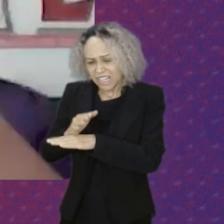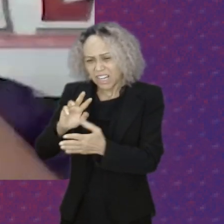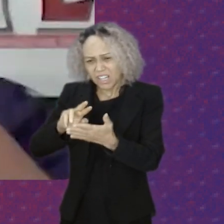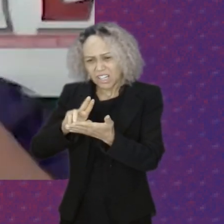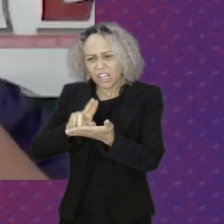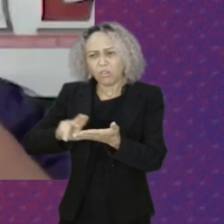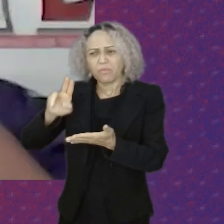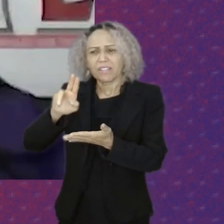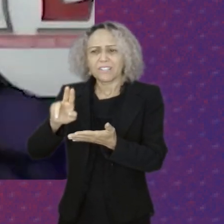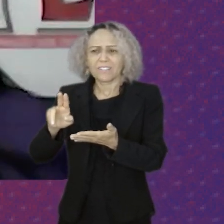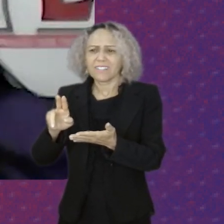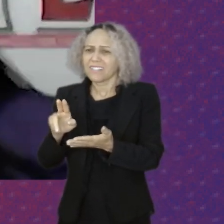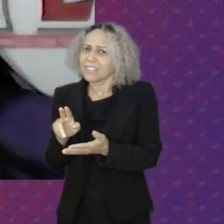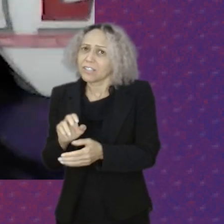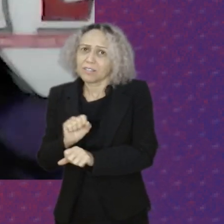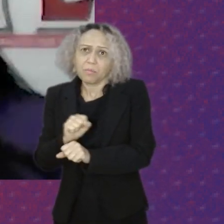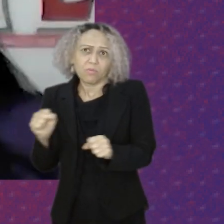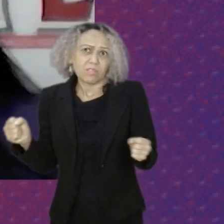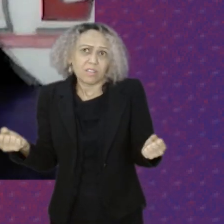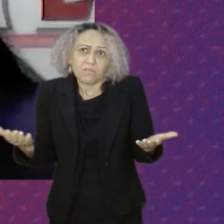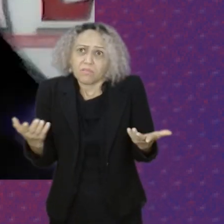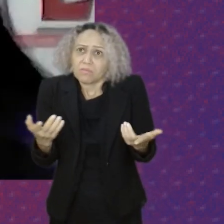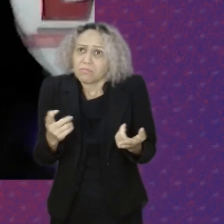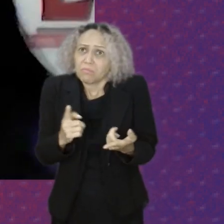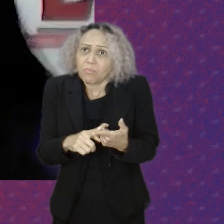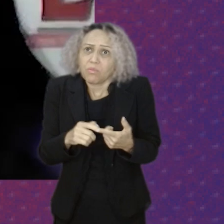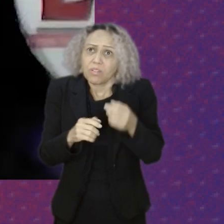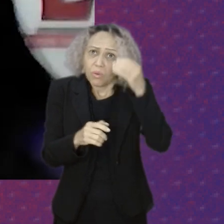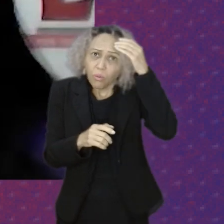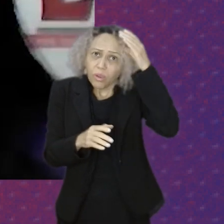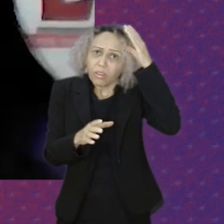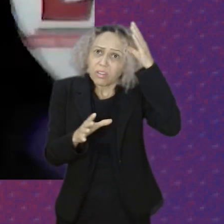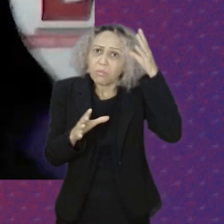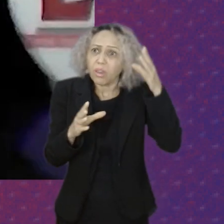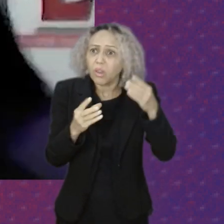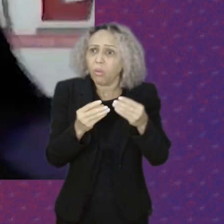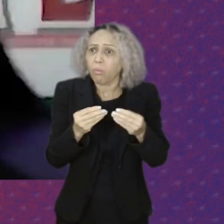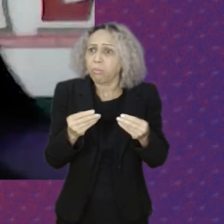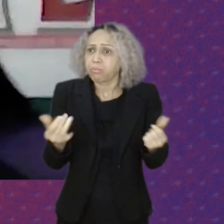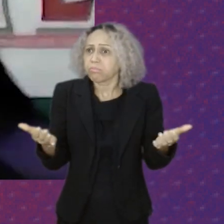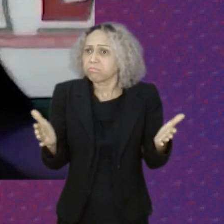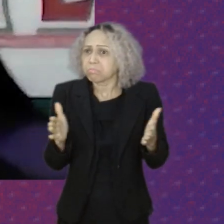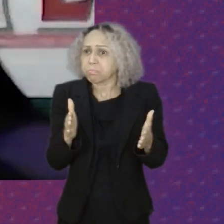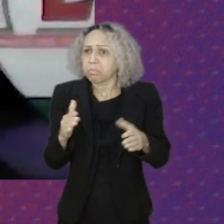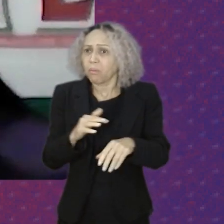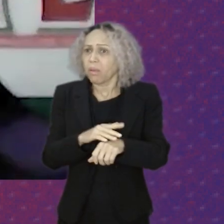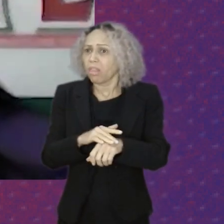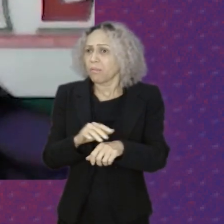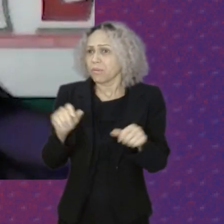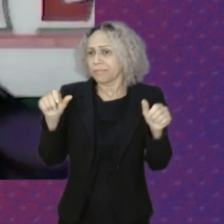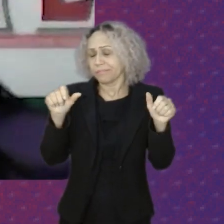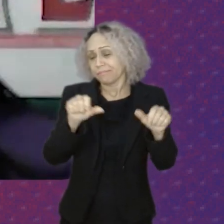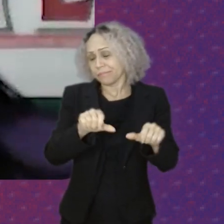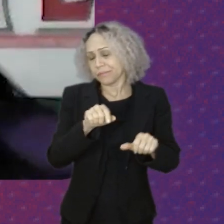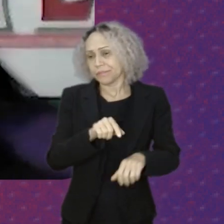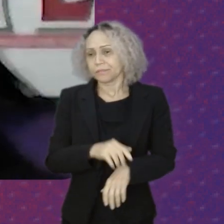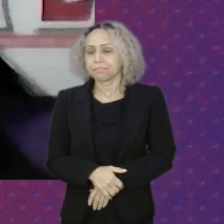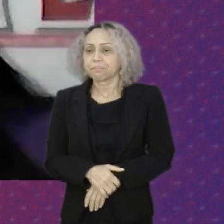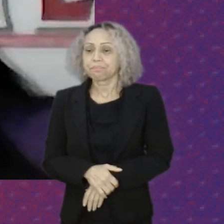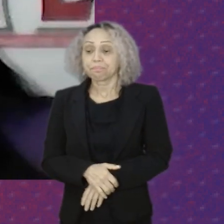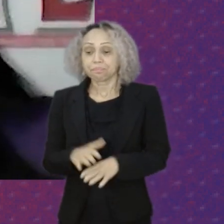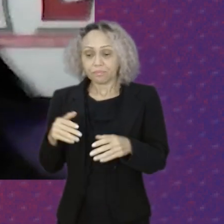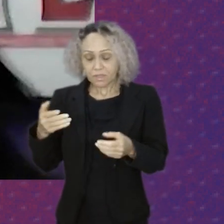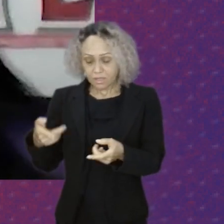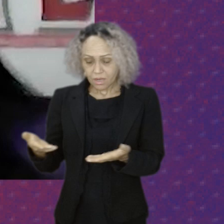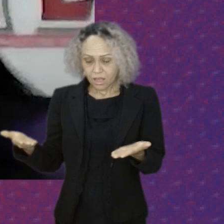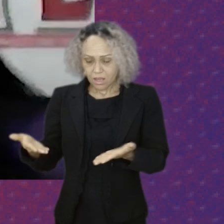condição de passar em um vestibular. Esse ano, a gente caminha aí para os 25 anos de educação